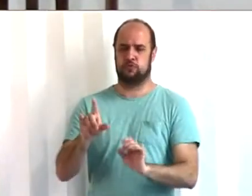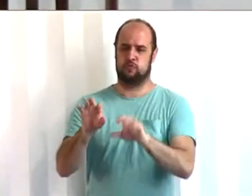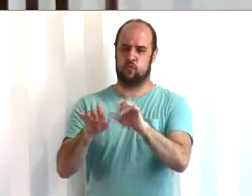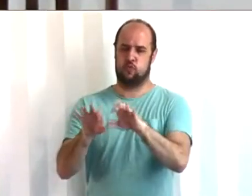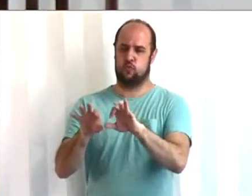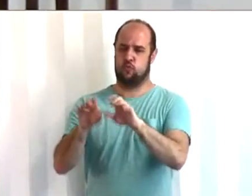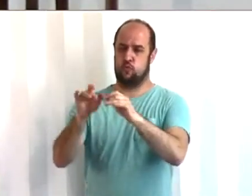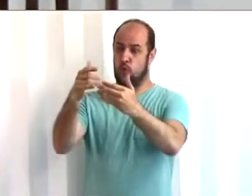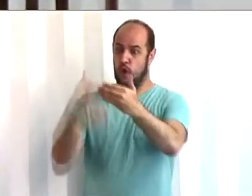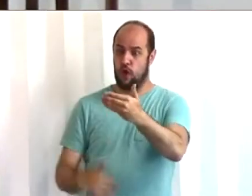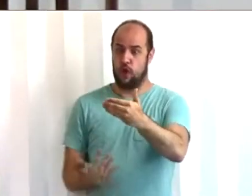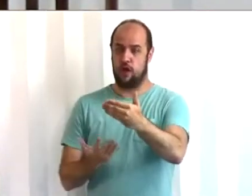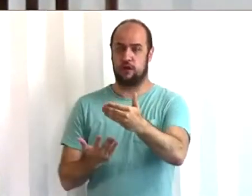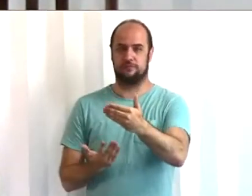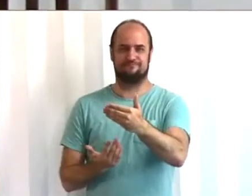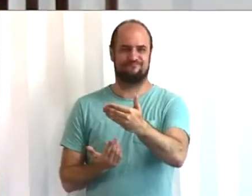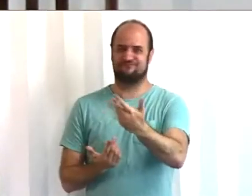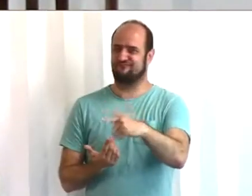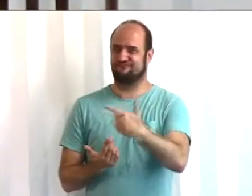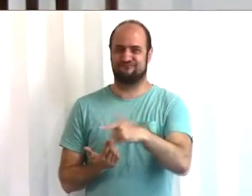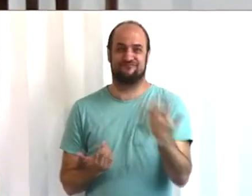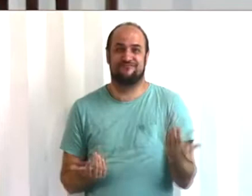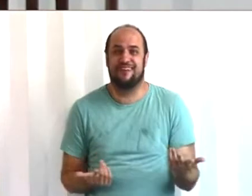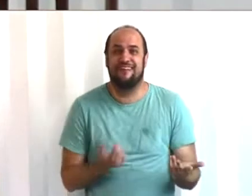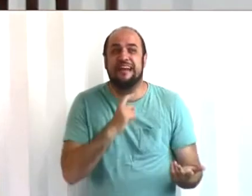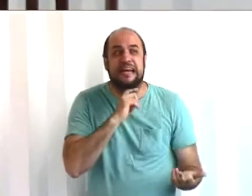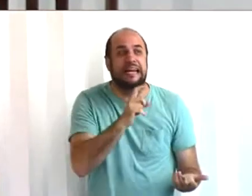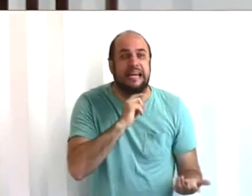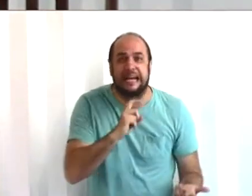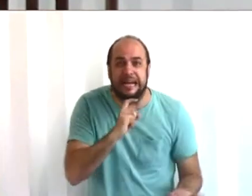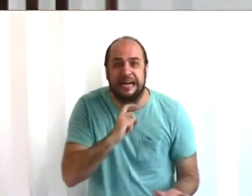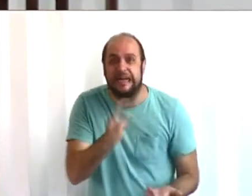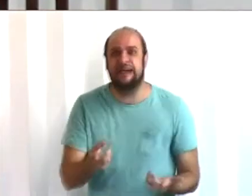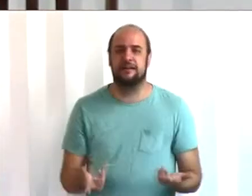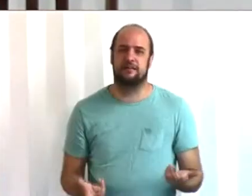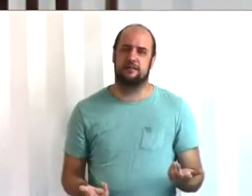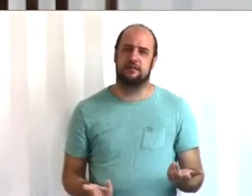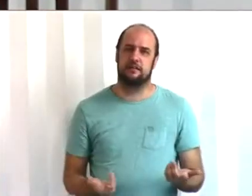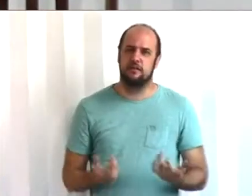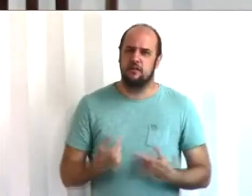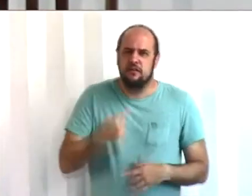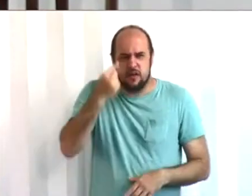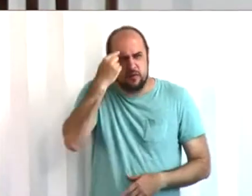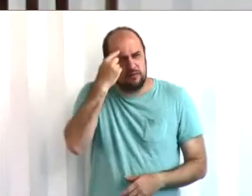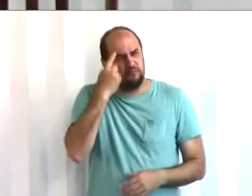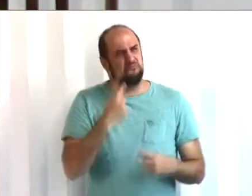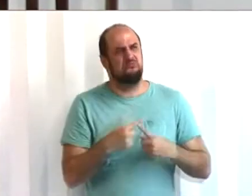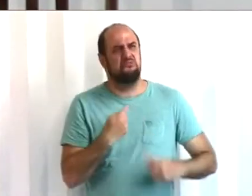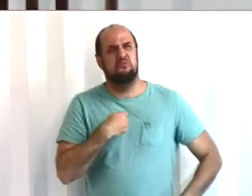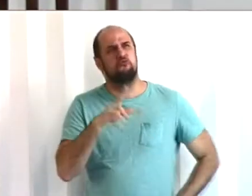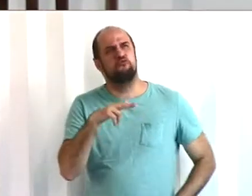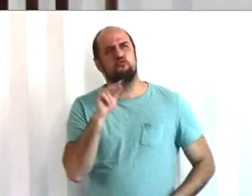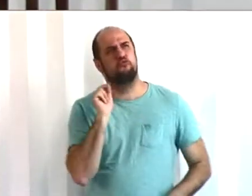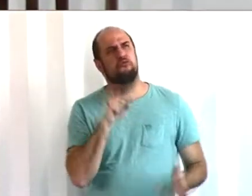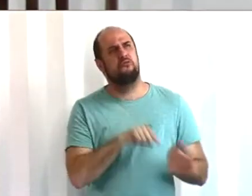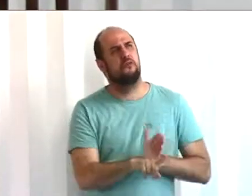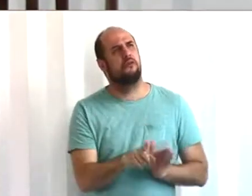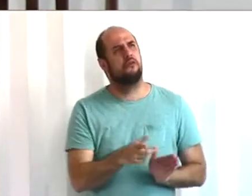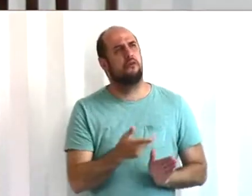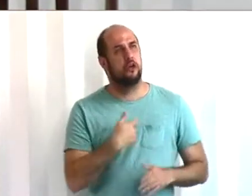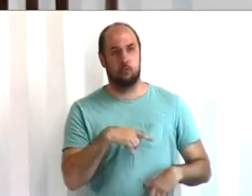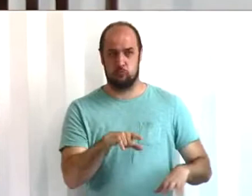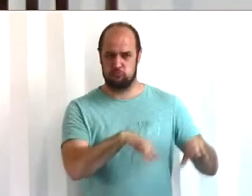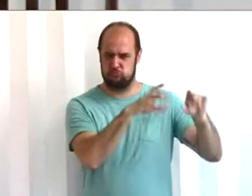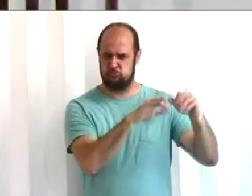é. Já não se dá. Eu sei, quando a gente ouve isso, a gente se pergunta, por que eu não fiz isso? Que estranho. Por que eu